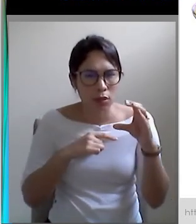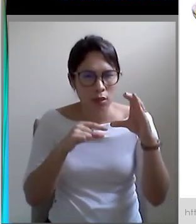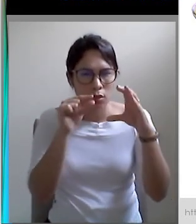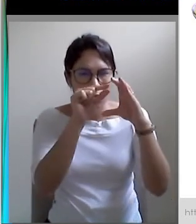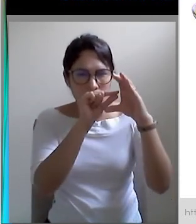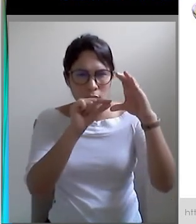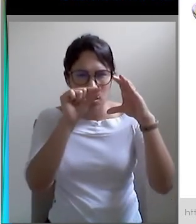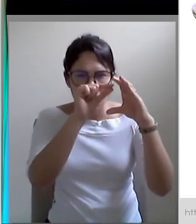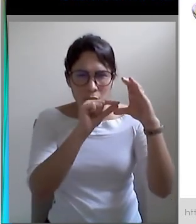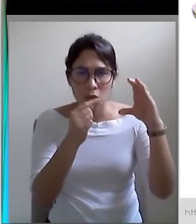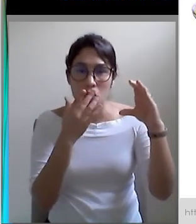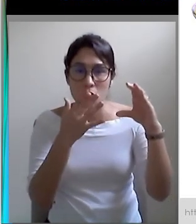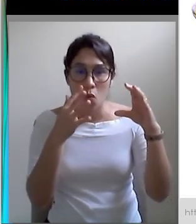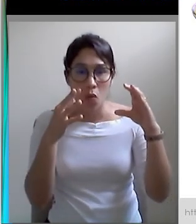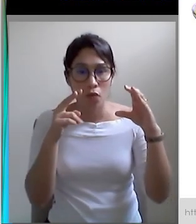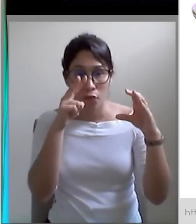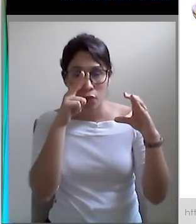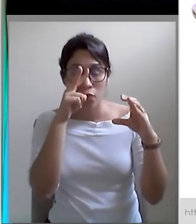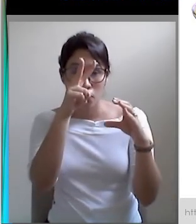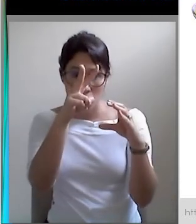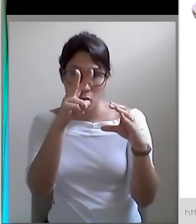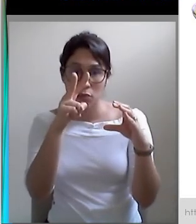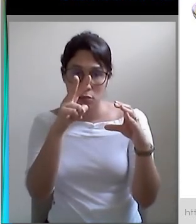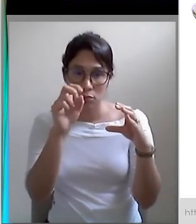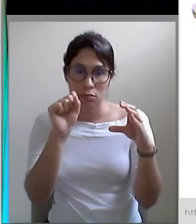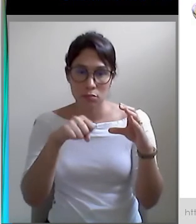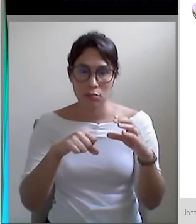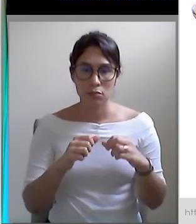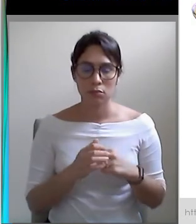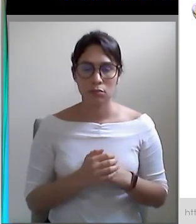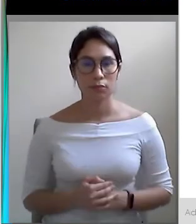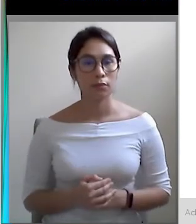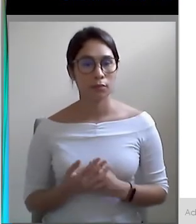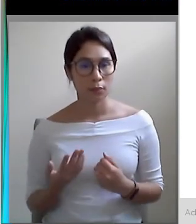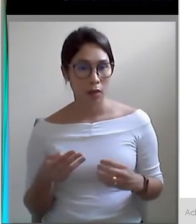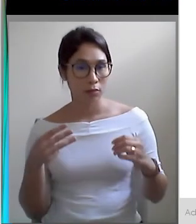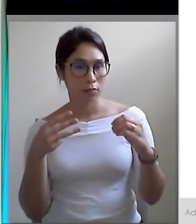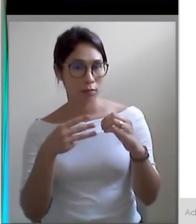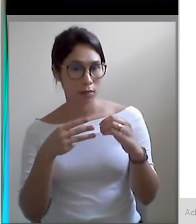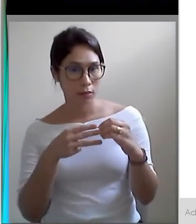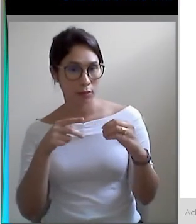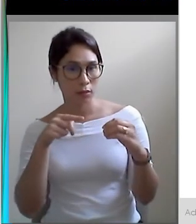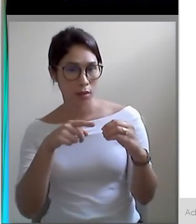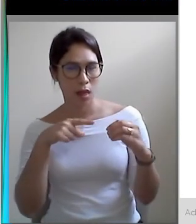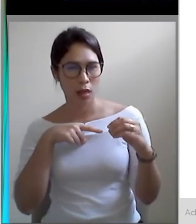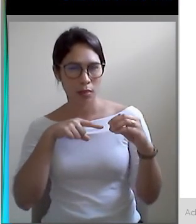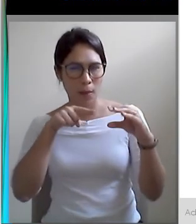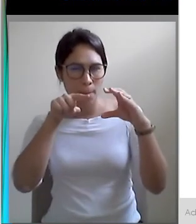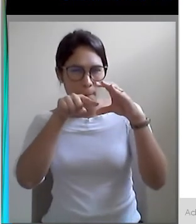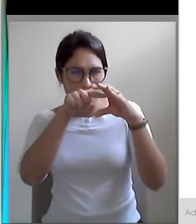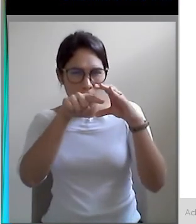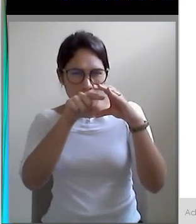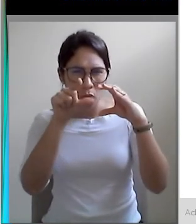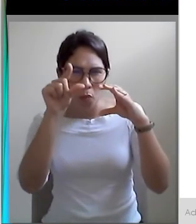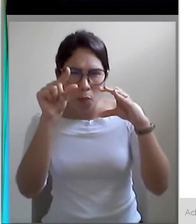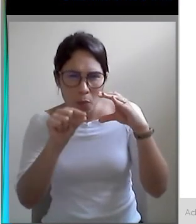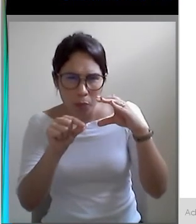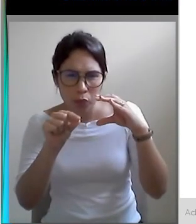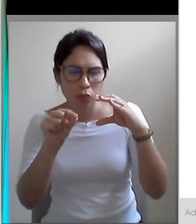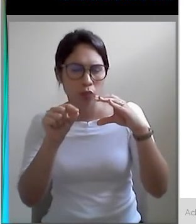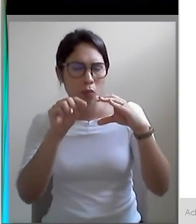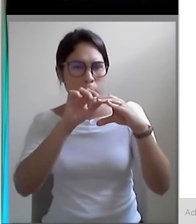intensamente corados no seu citoplasma. As plaquetas apresentam